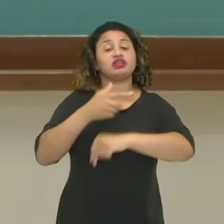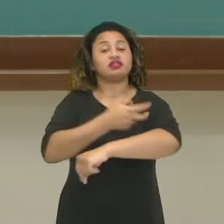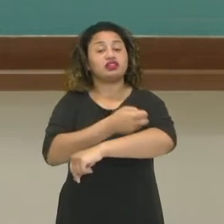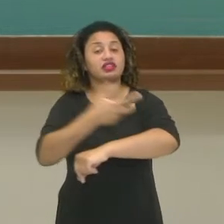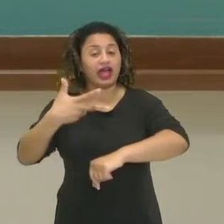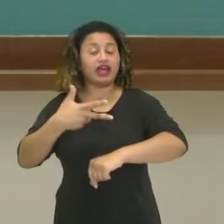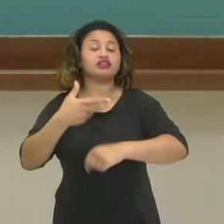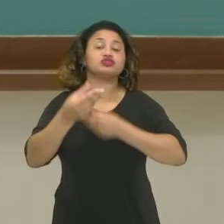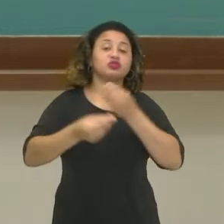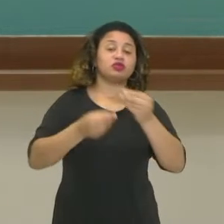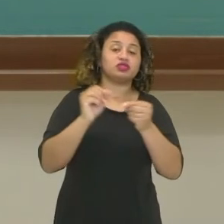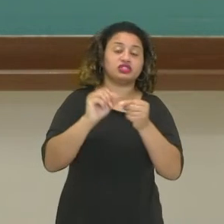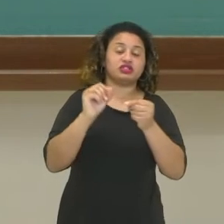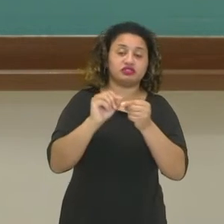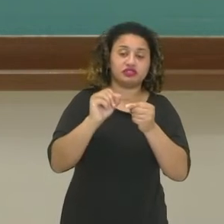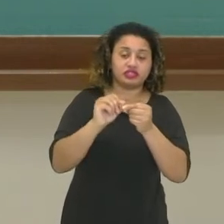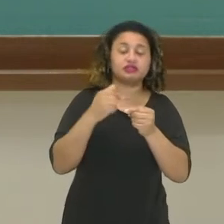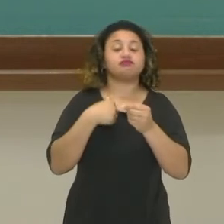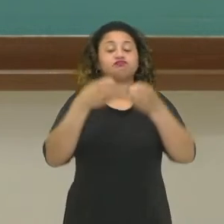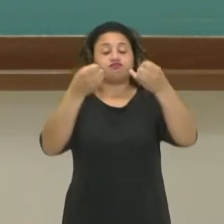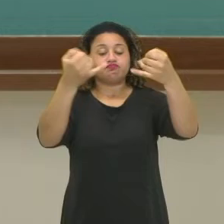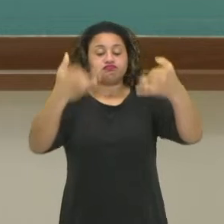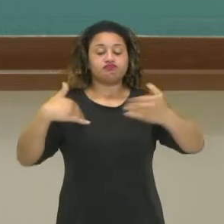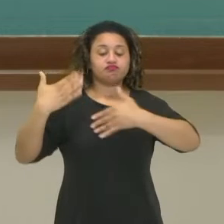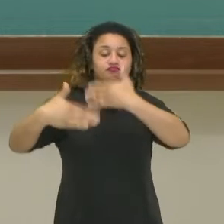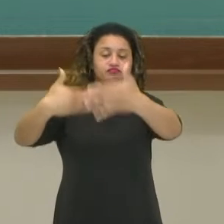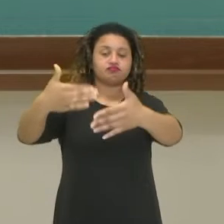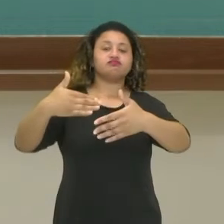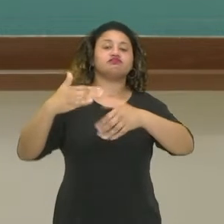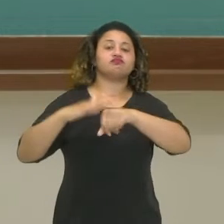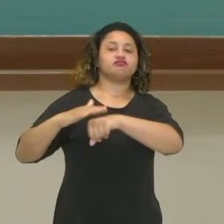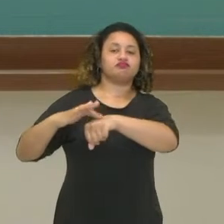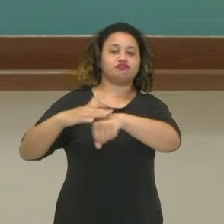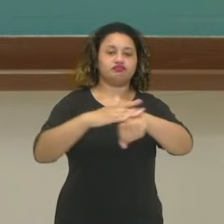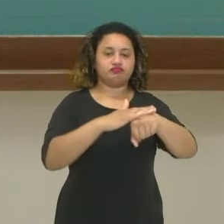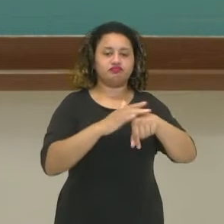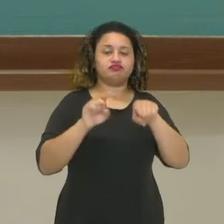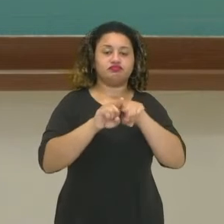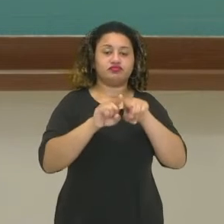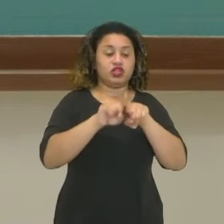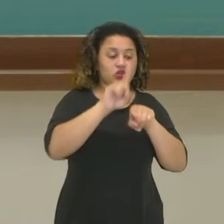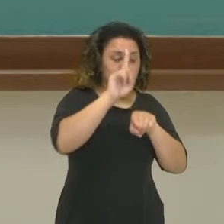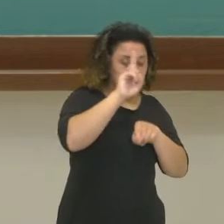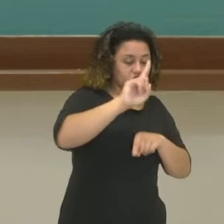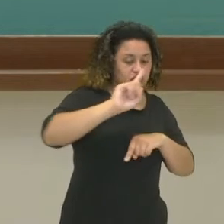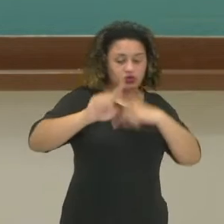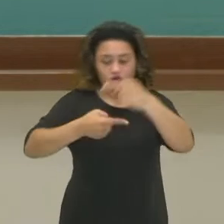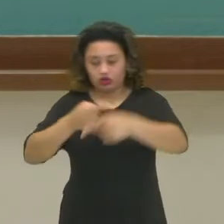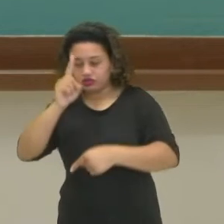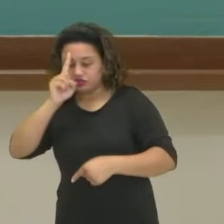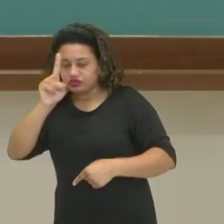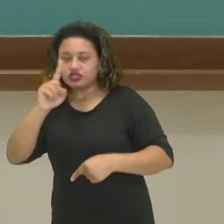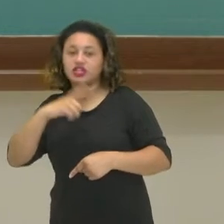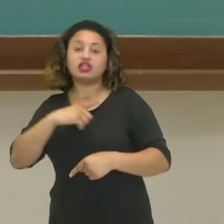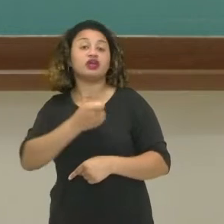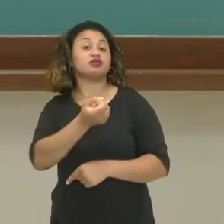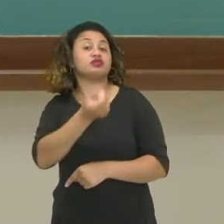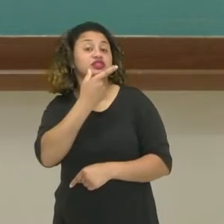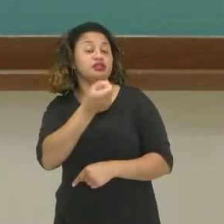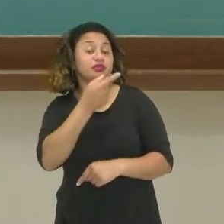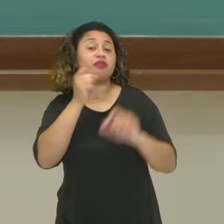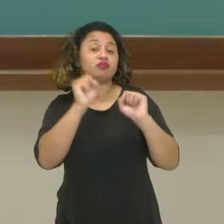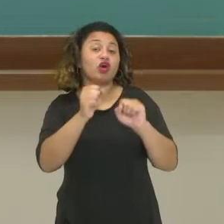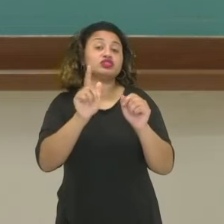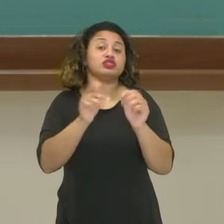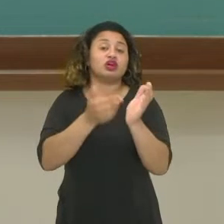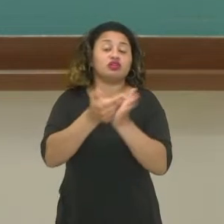deve fazer, eles vão explicar todo o processo da doença, né? Se foi de um dia para o outro, existem alguns remédios que você pode